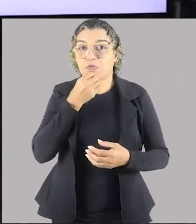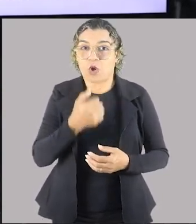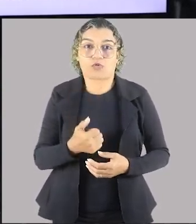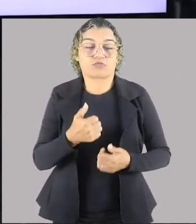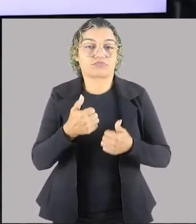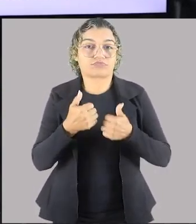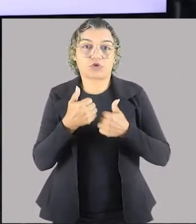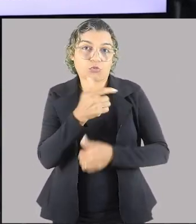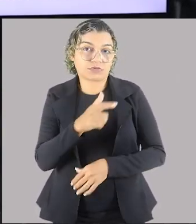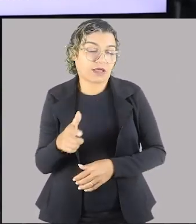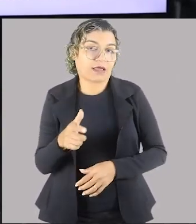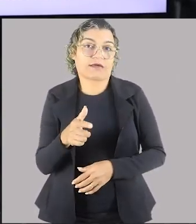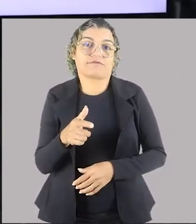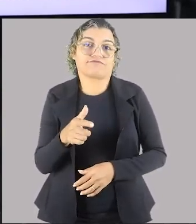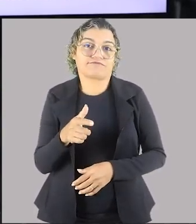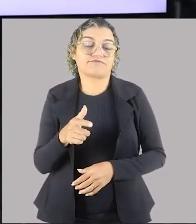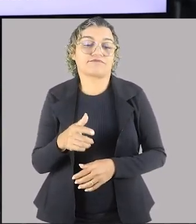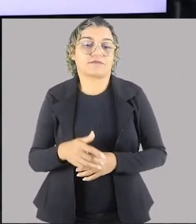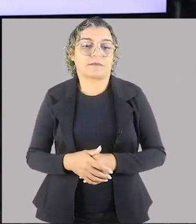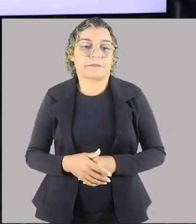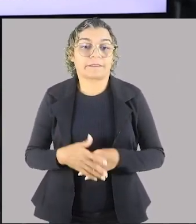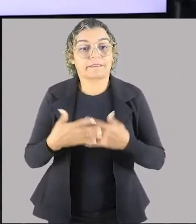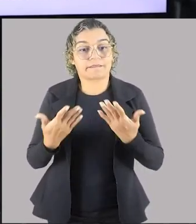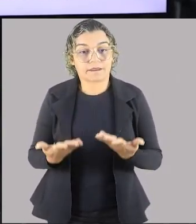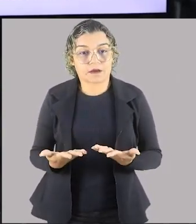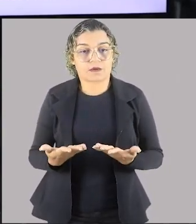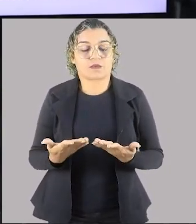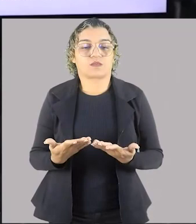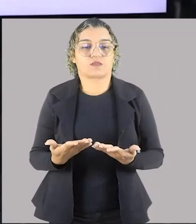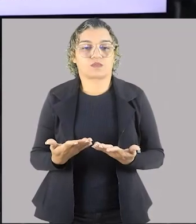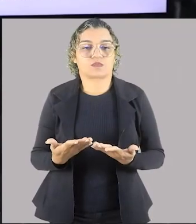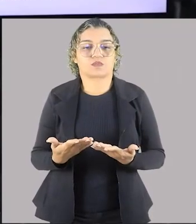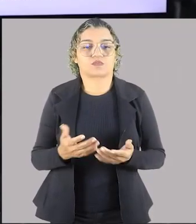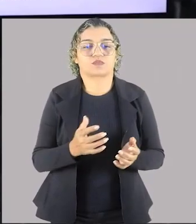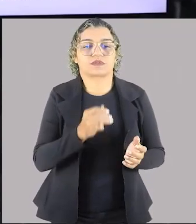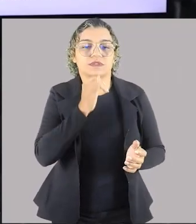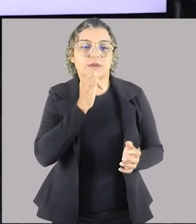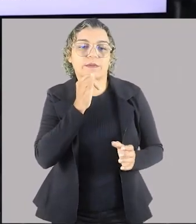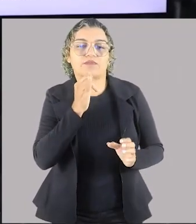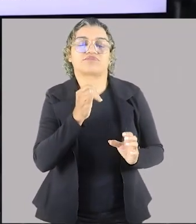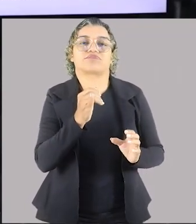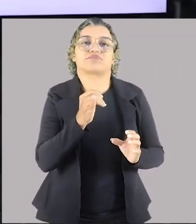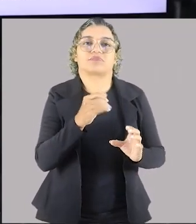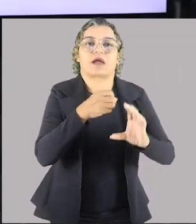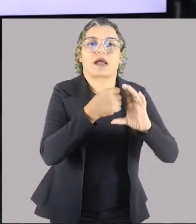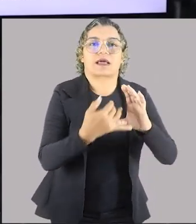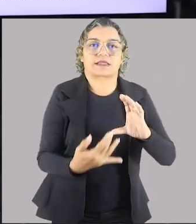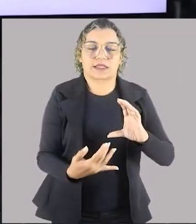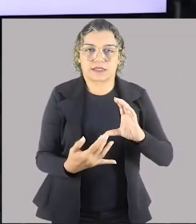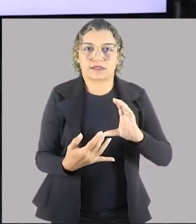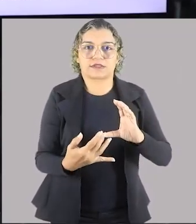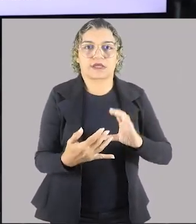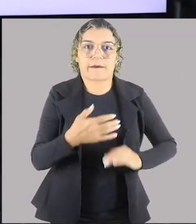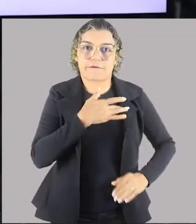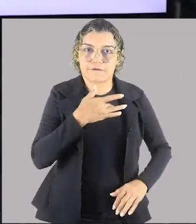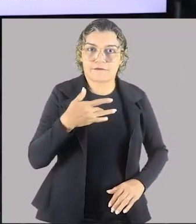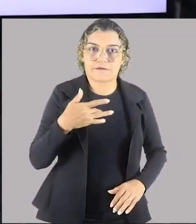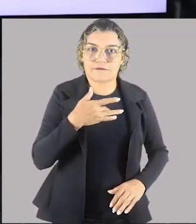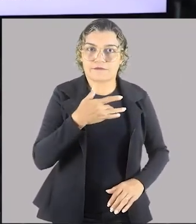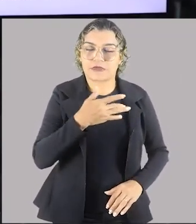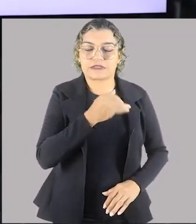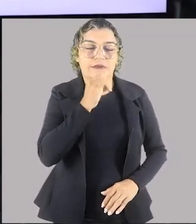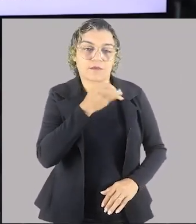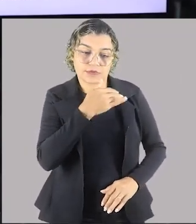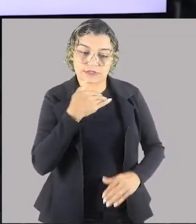Então, por isso que os componentes da aptidão física relacionados ao desempenho, eles são